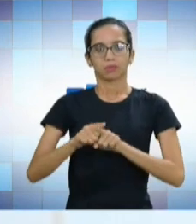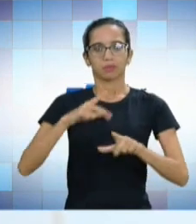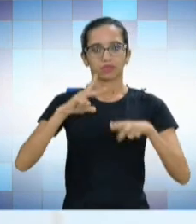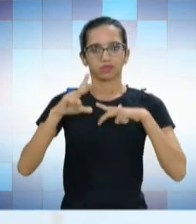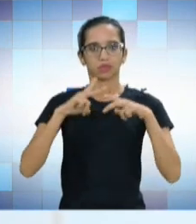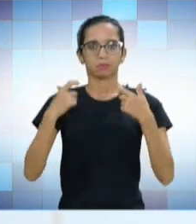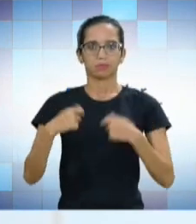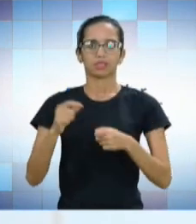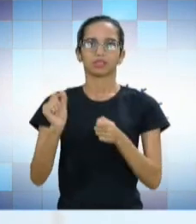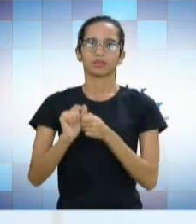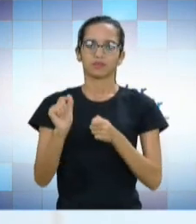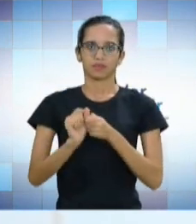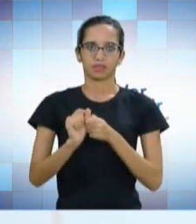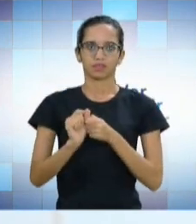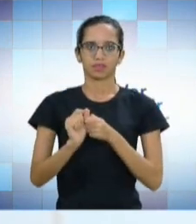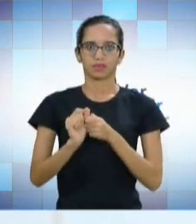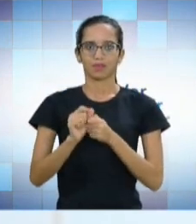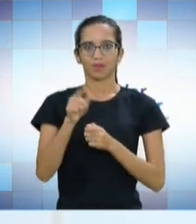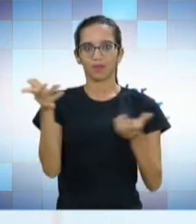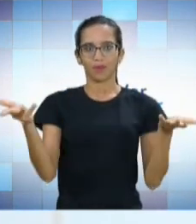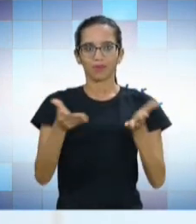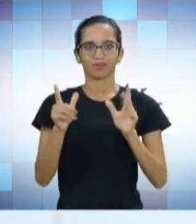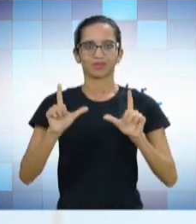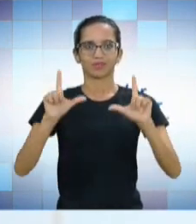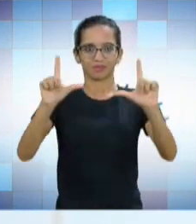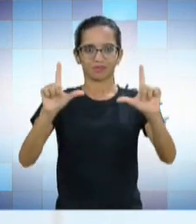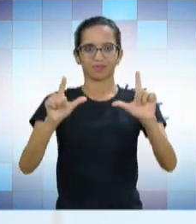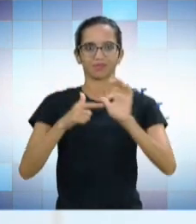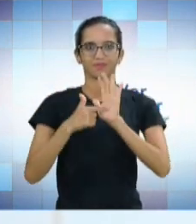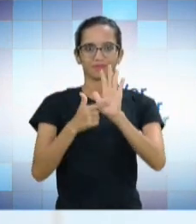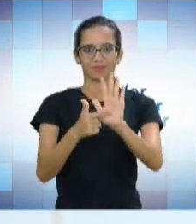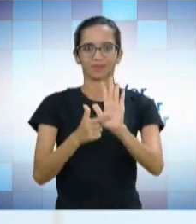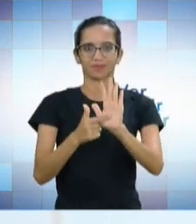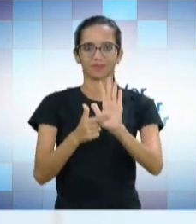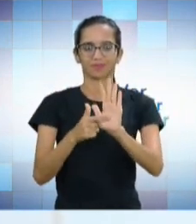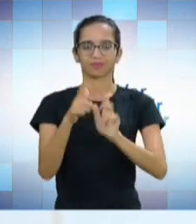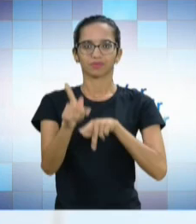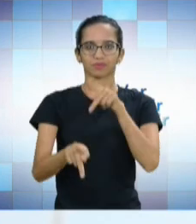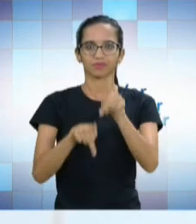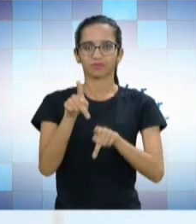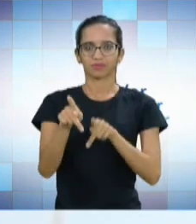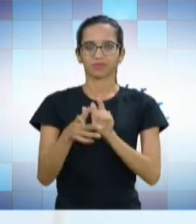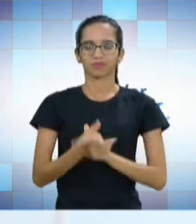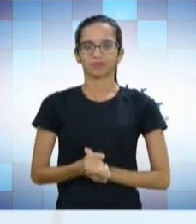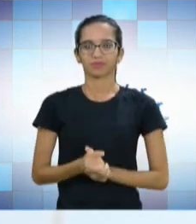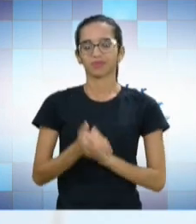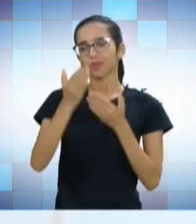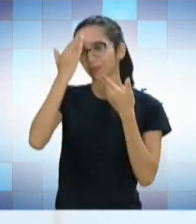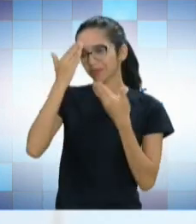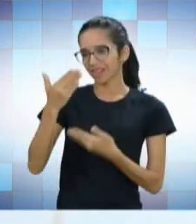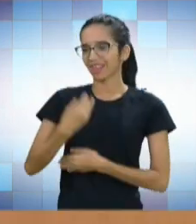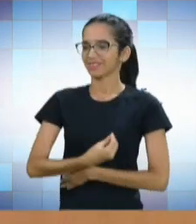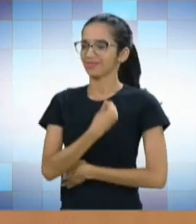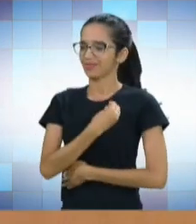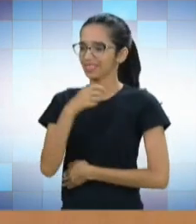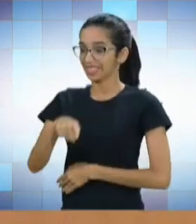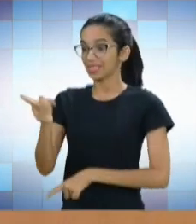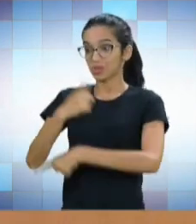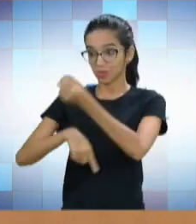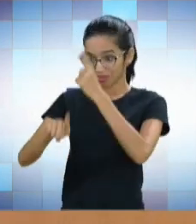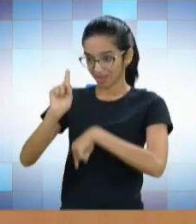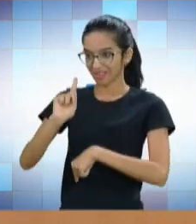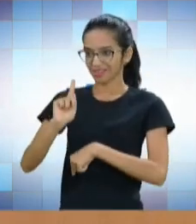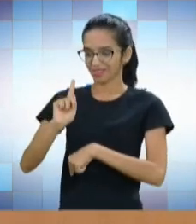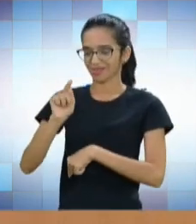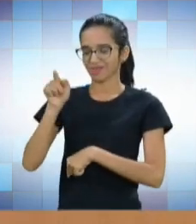privados têm que fazer com esse slogan que você está colocando aí pra à disposição da população o secretário obrigado pela sua presença